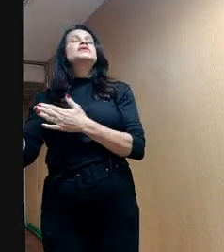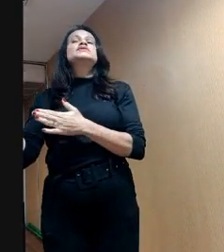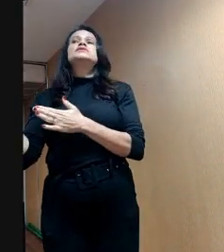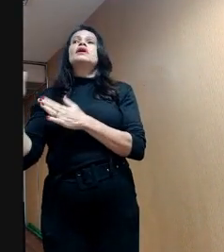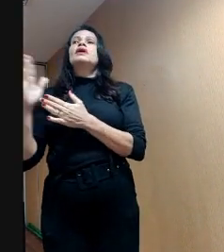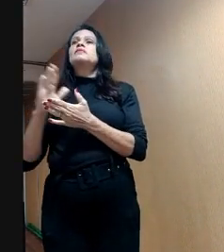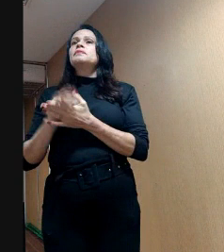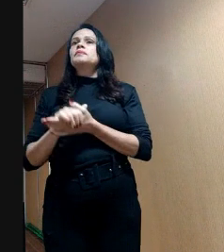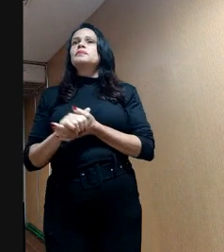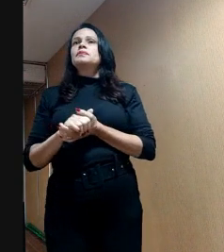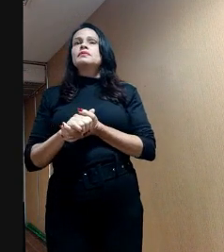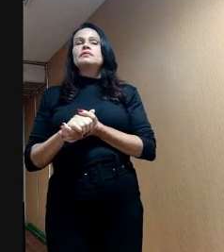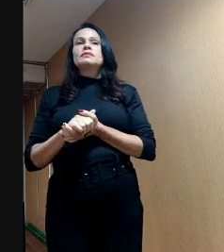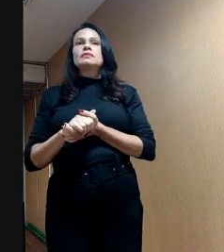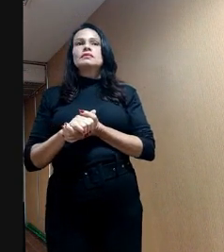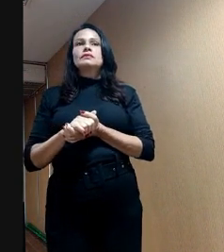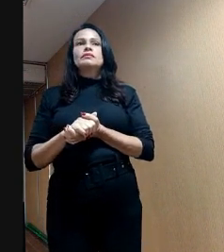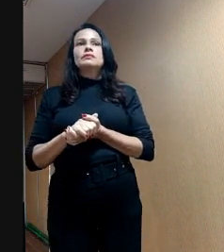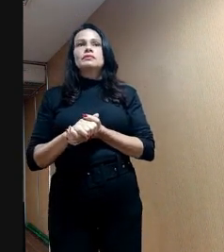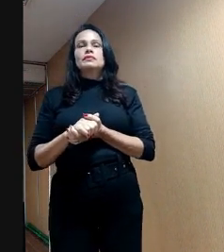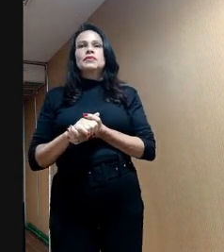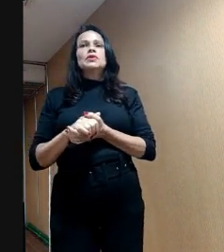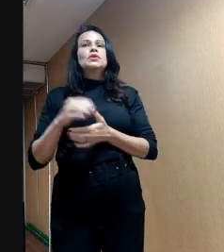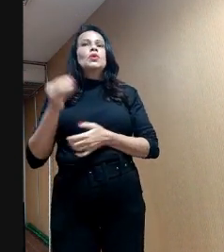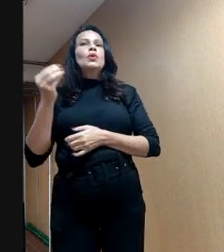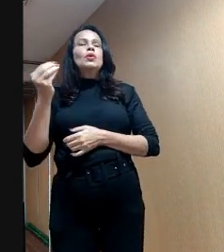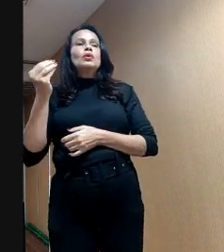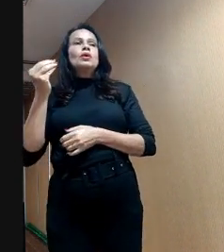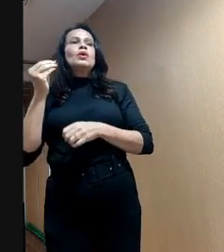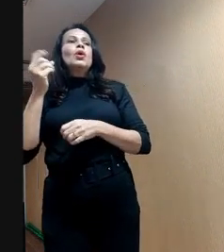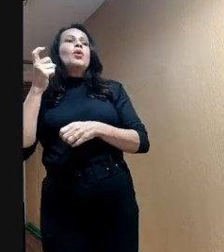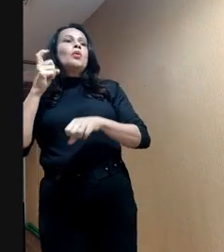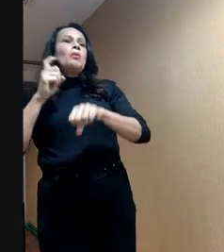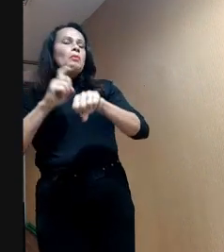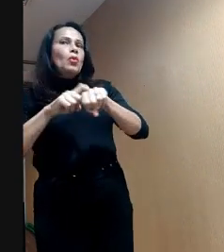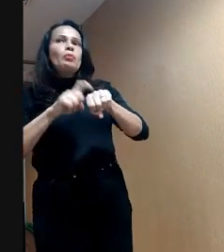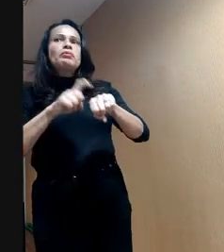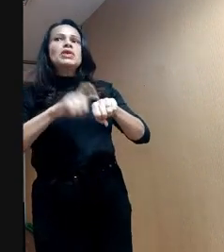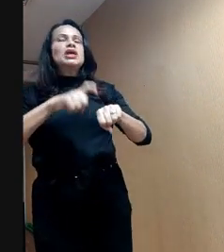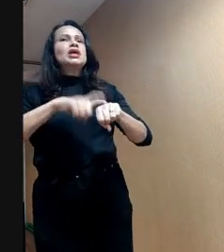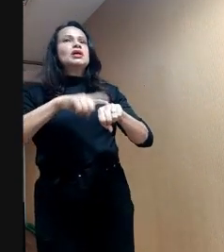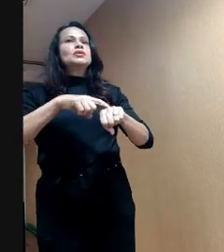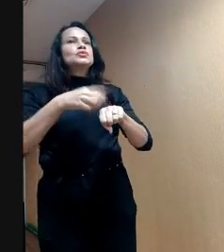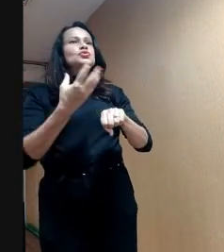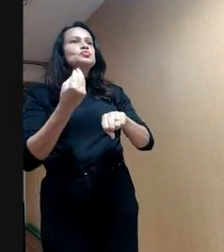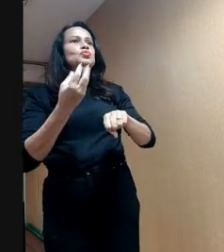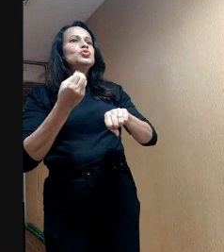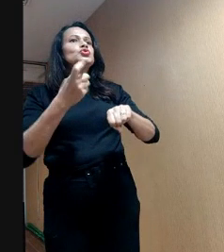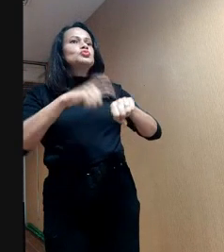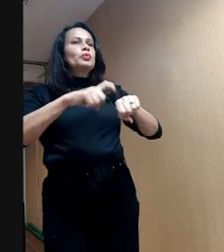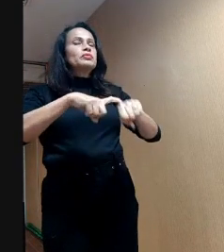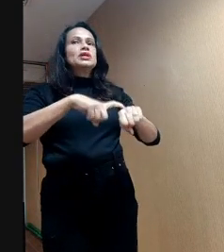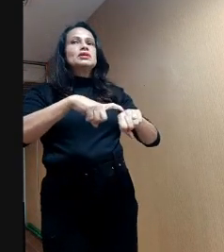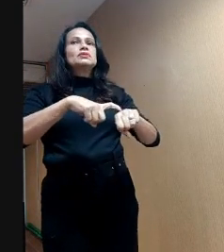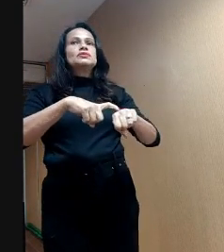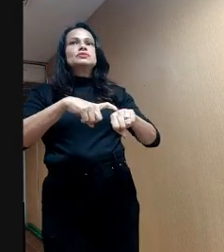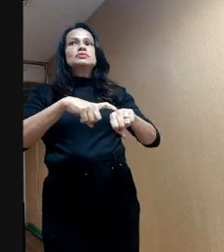por essa gestão que pode permitir tantos momentos e tantos espaços, tantos acontecimentos no nosso Campus Pesqueira.